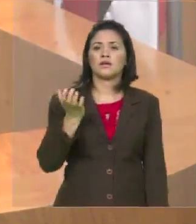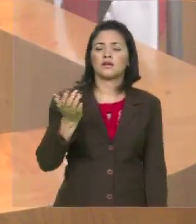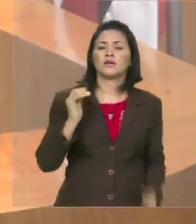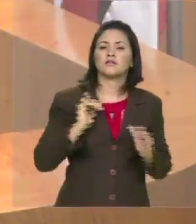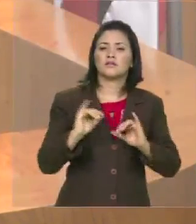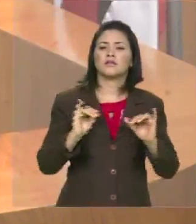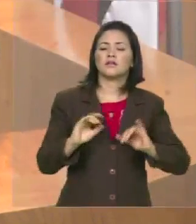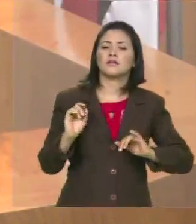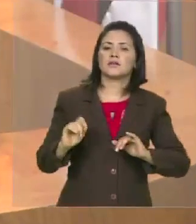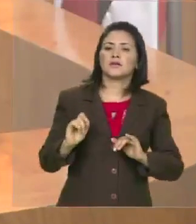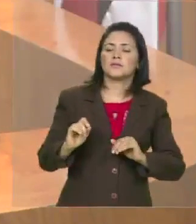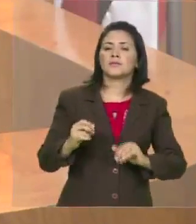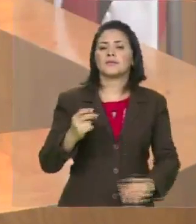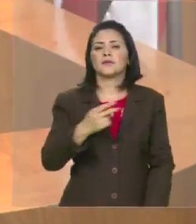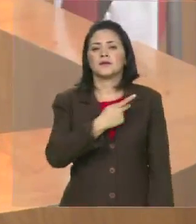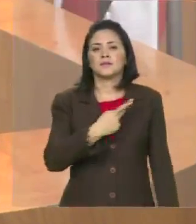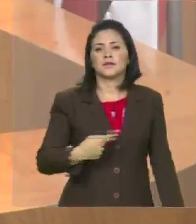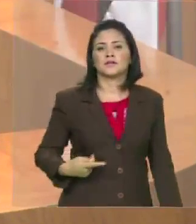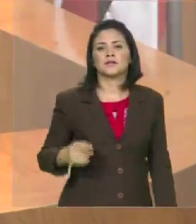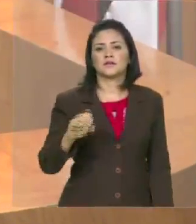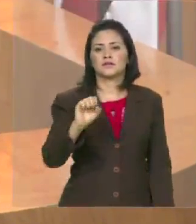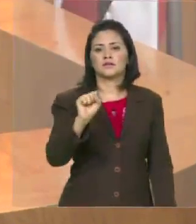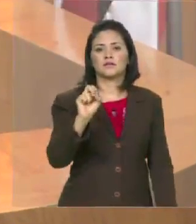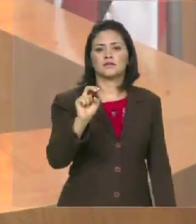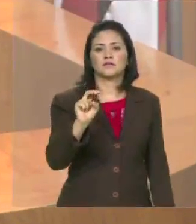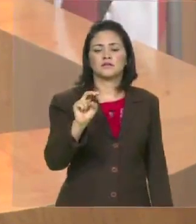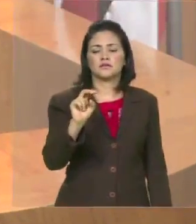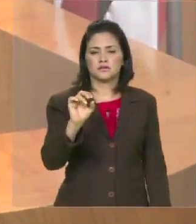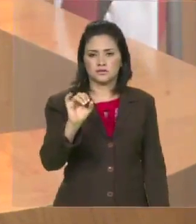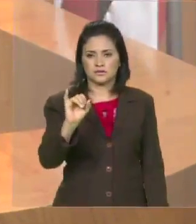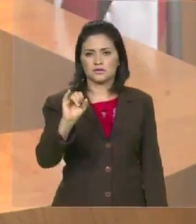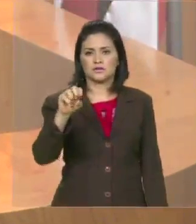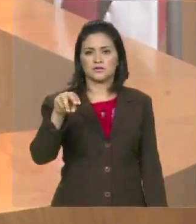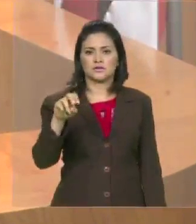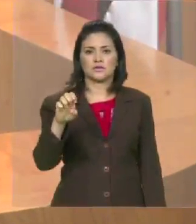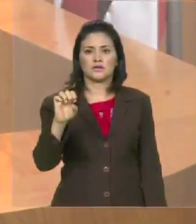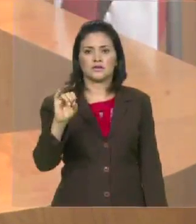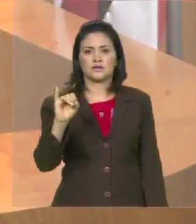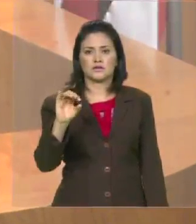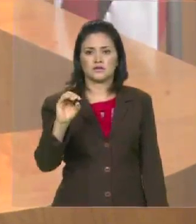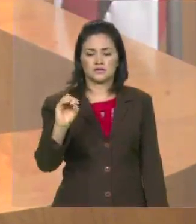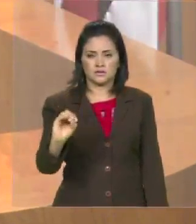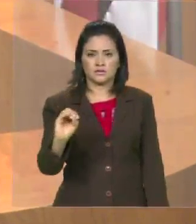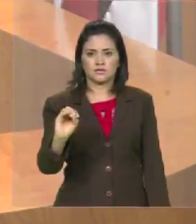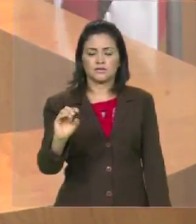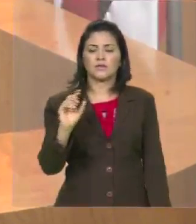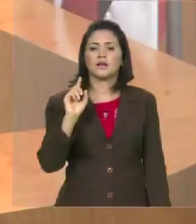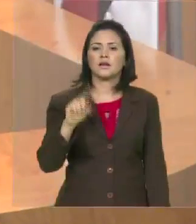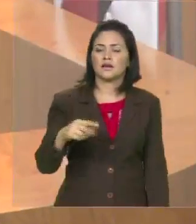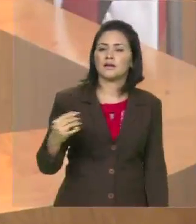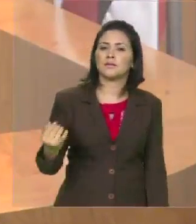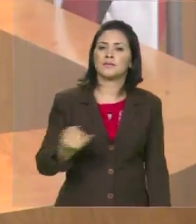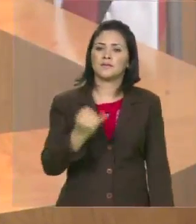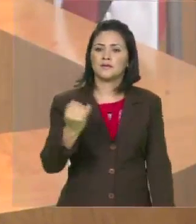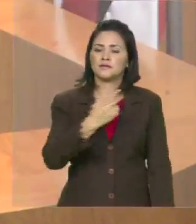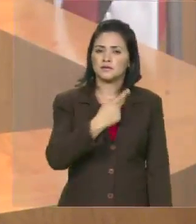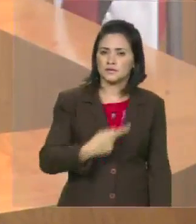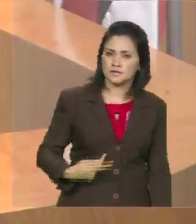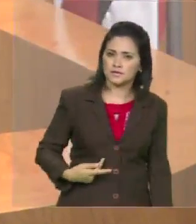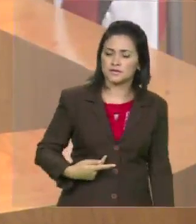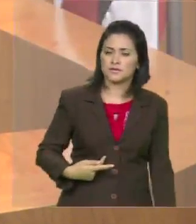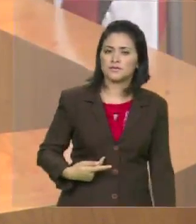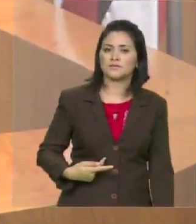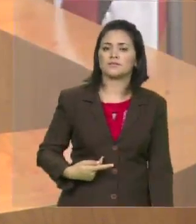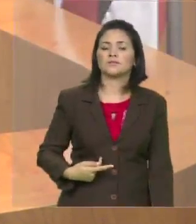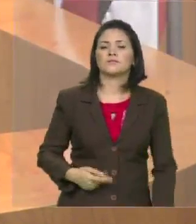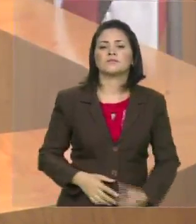Campos, que é um grande presidente, que ali direcionou os trabalhos realizados pelo Parlamento, está desenvolvendo uma iniciativa muito importante,